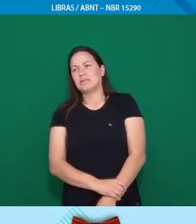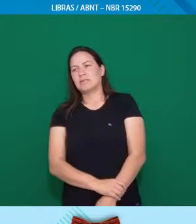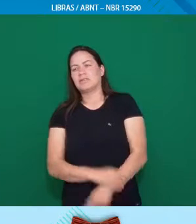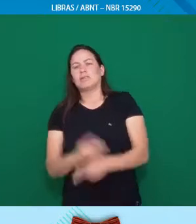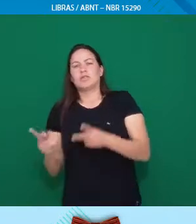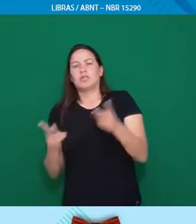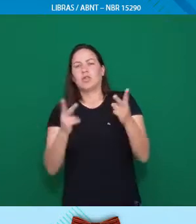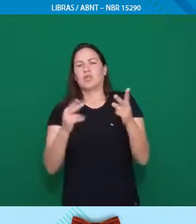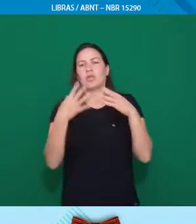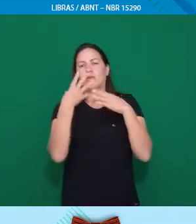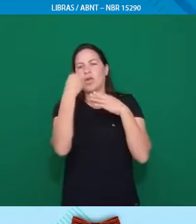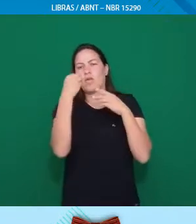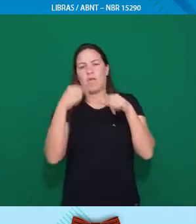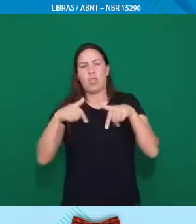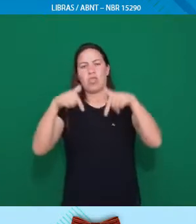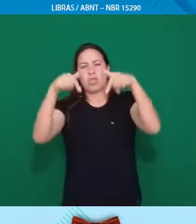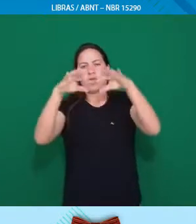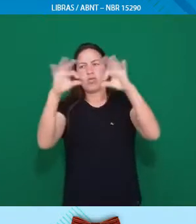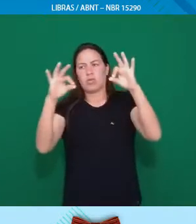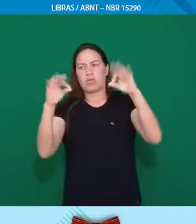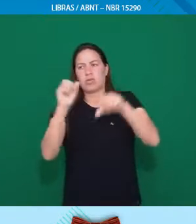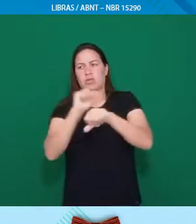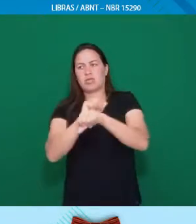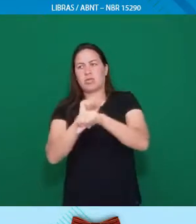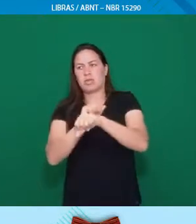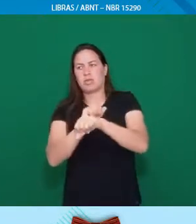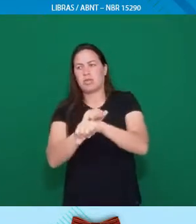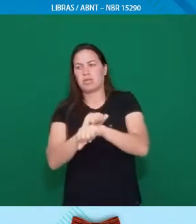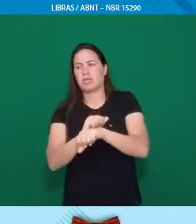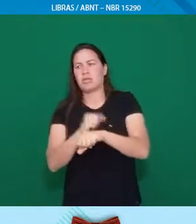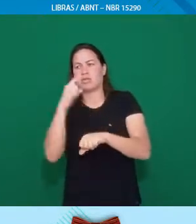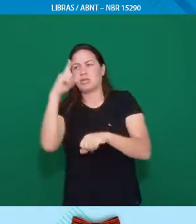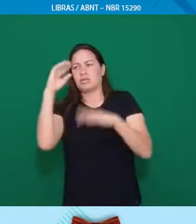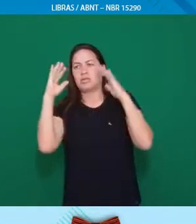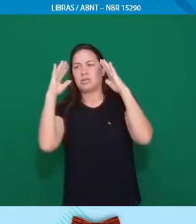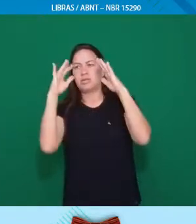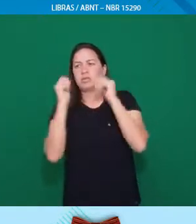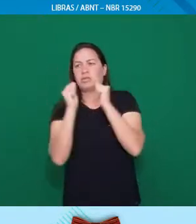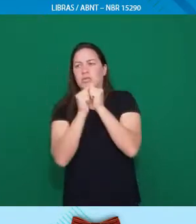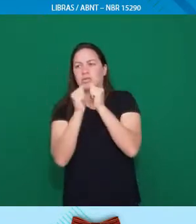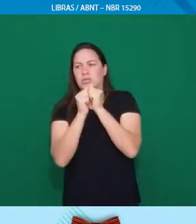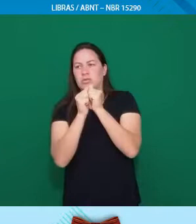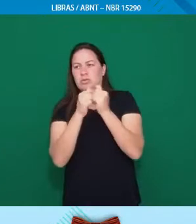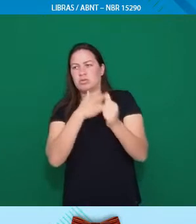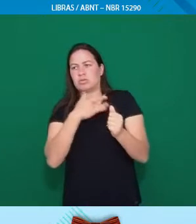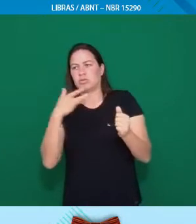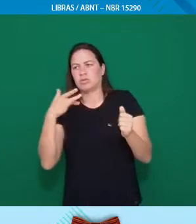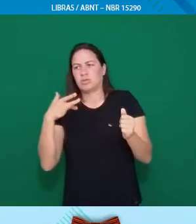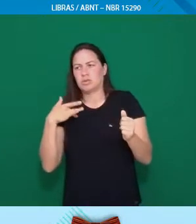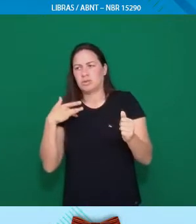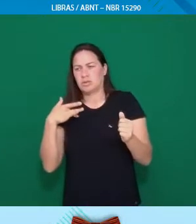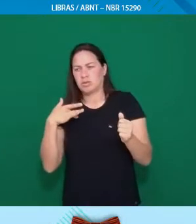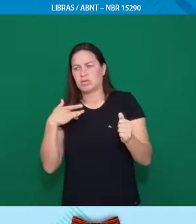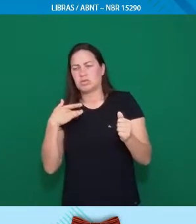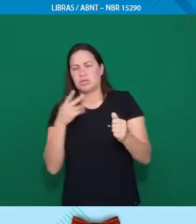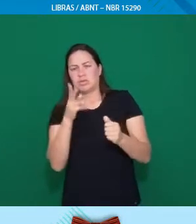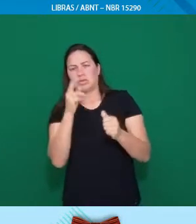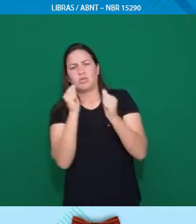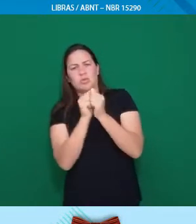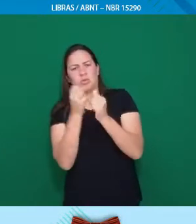já convidou seu Cláudio para fazer entrega seu Cláudio né Que Deus continue sempre abençoando o senhor dando muita saúde